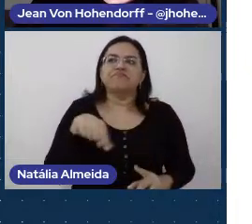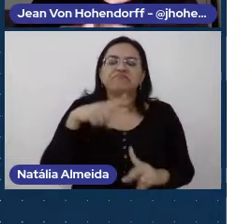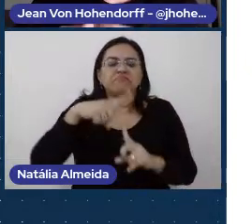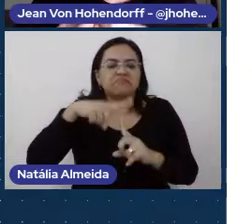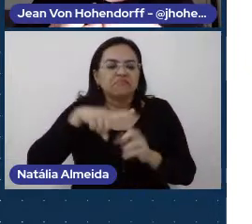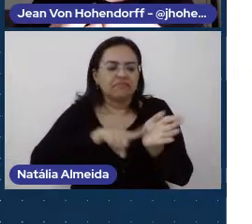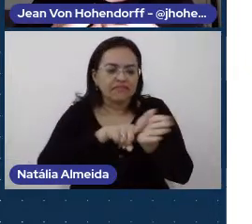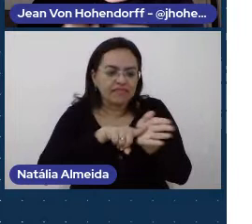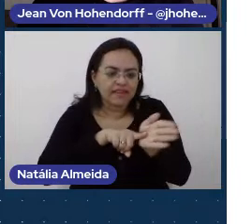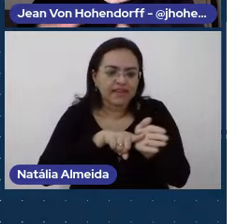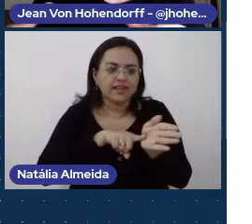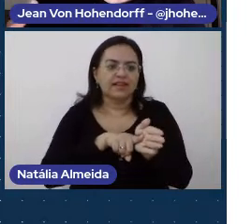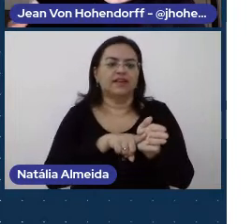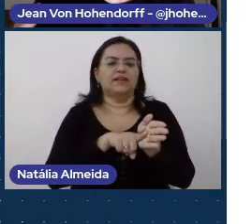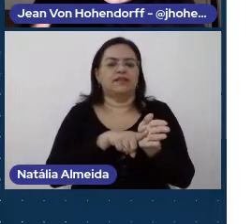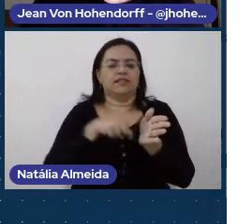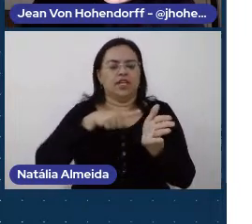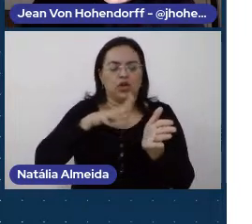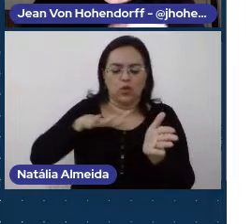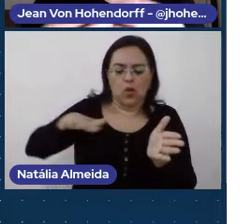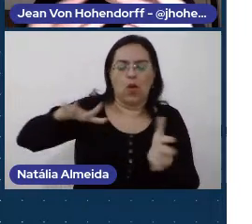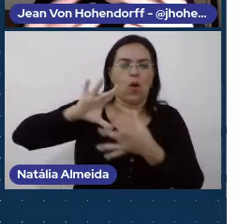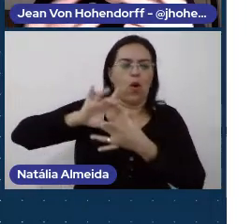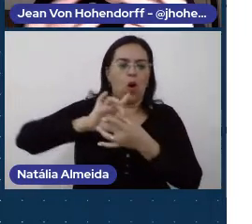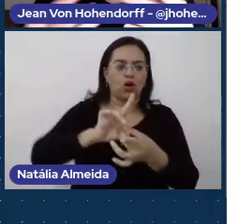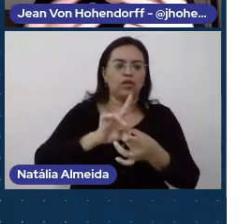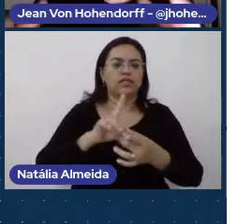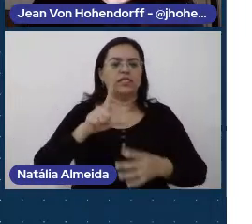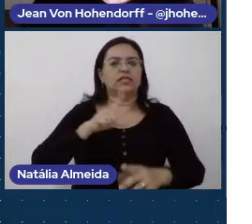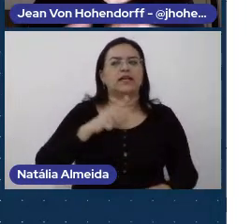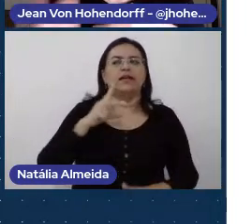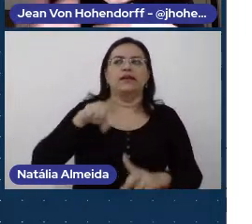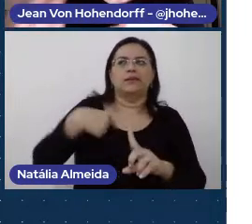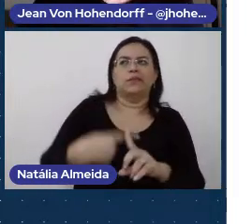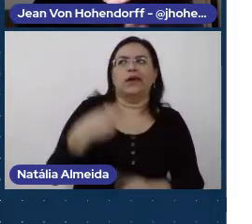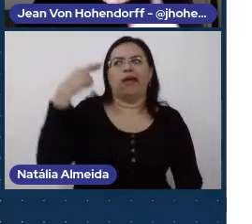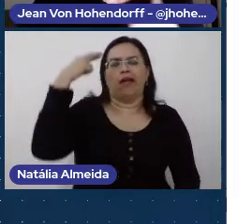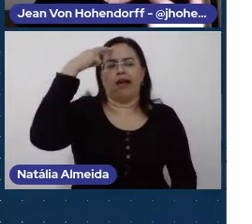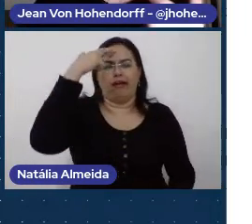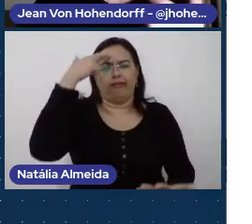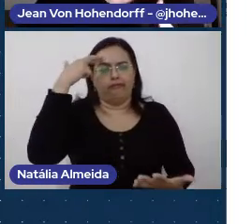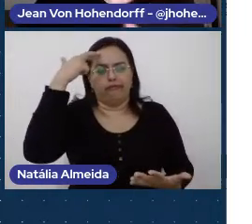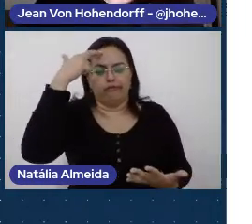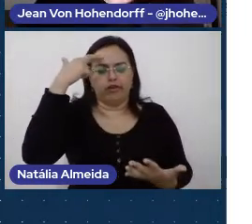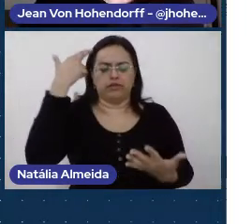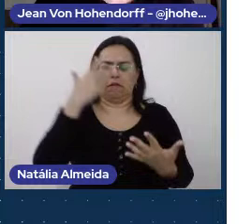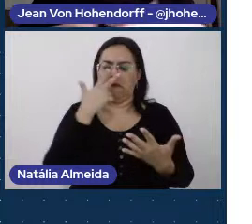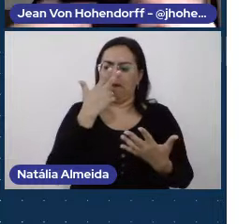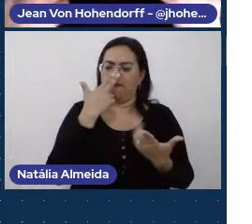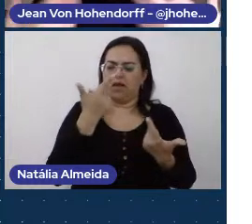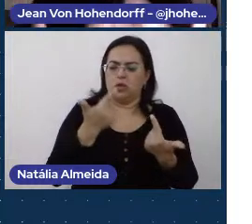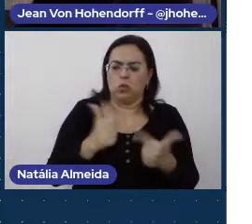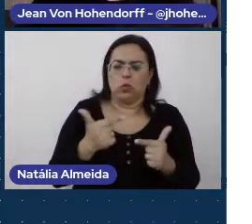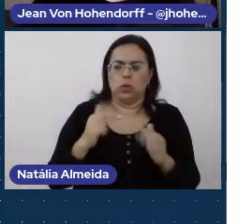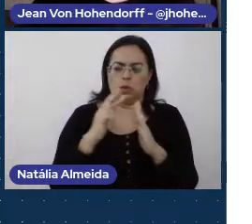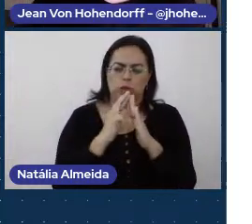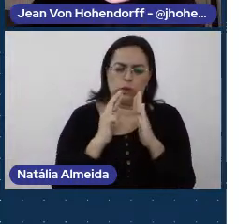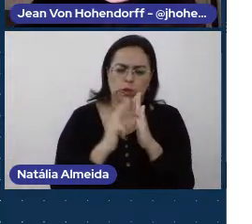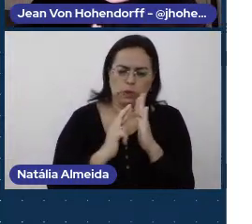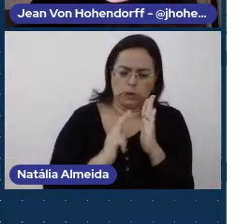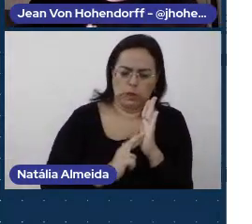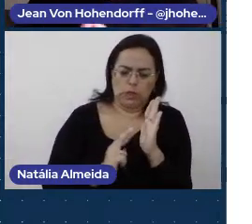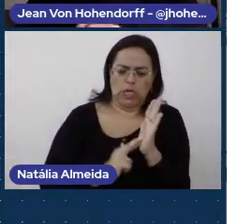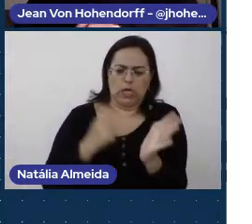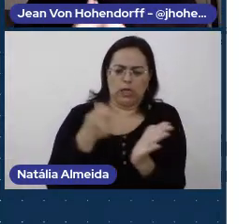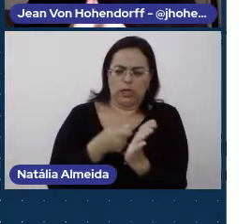um delineamento de pesquisa que é flexível demais, tem menor rigor, que é vaga, imprecisa, que